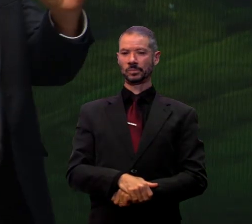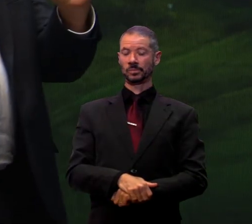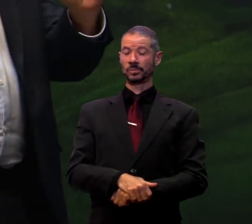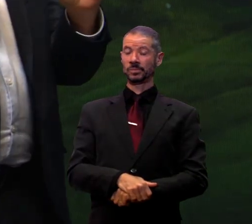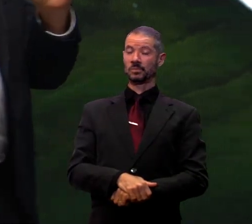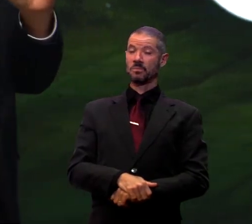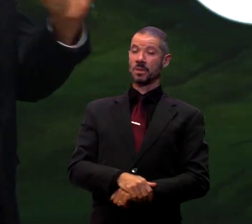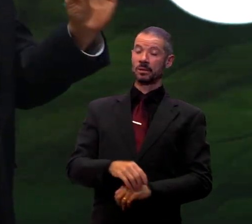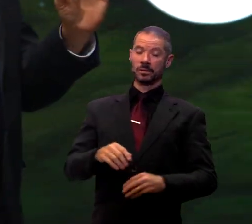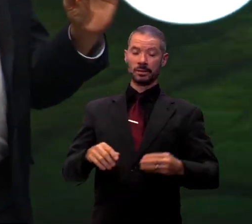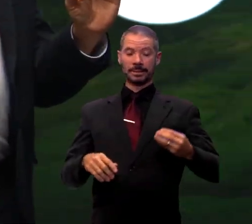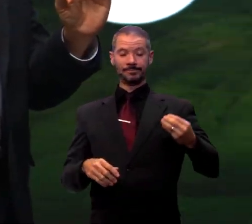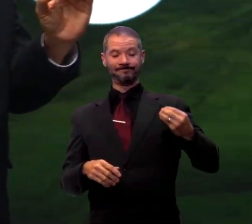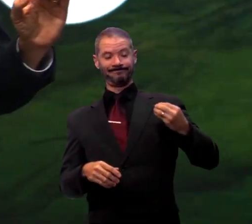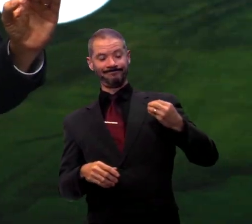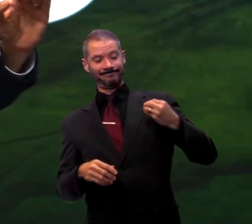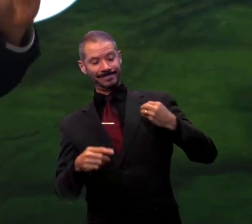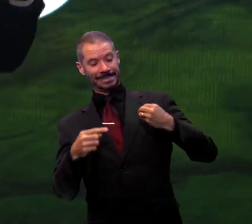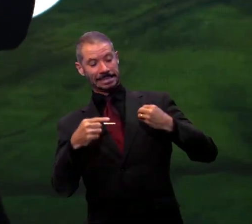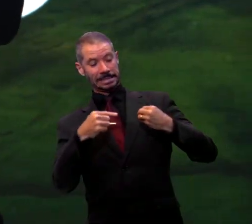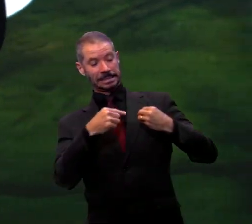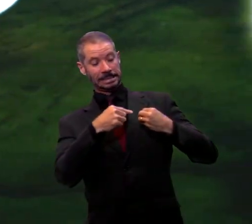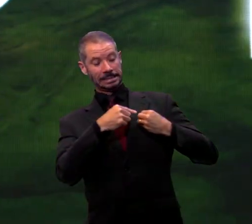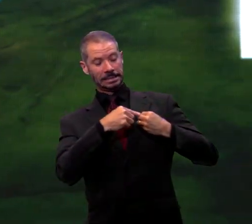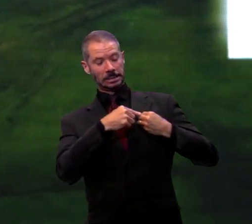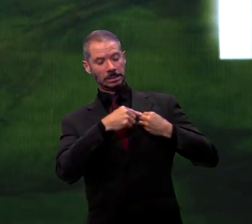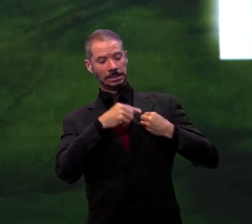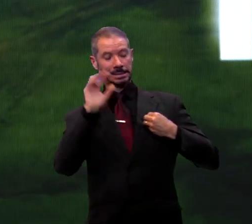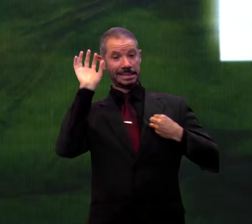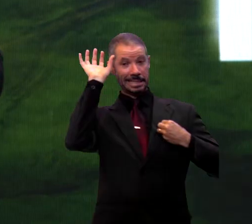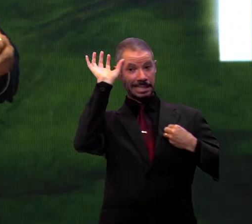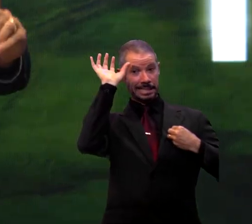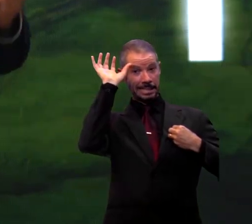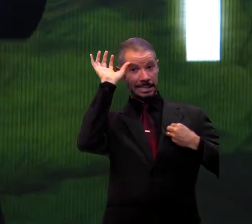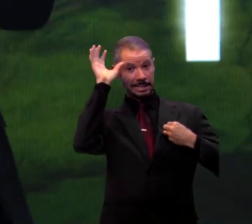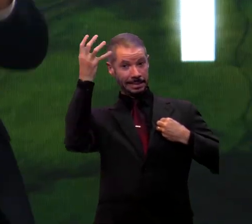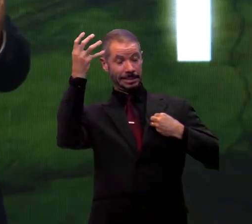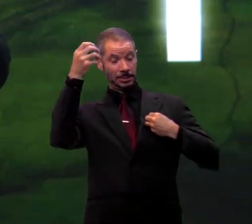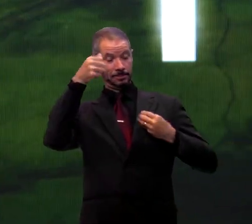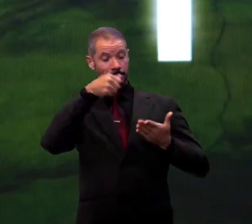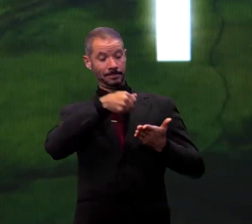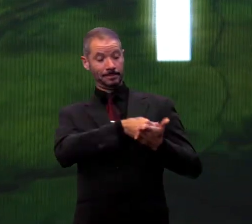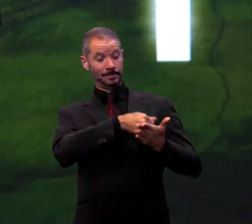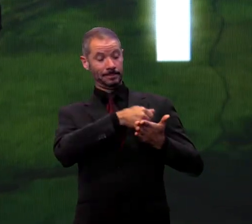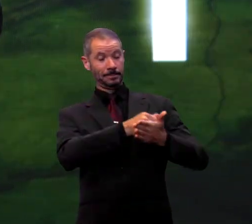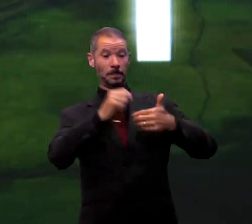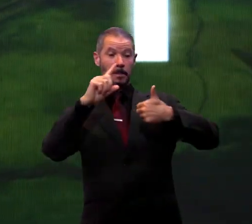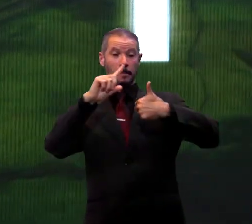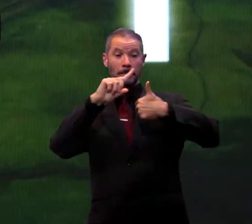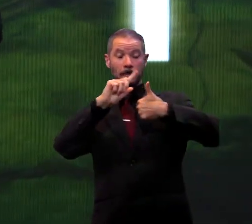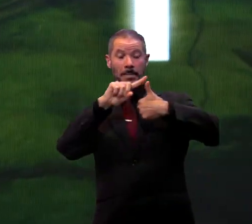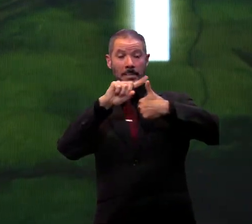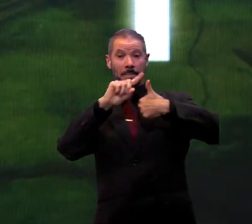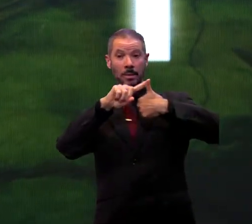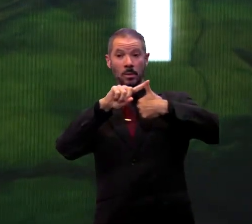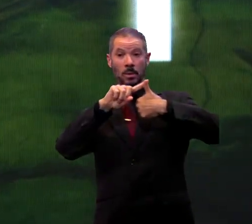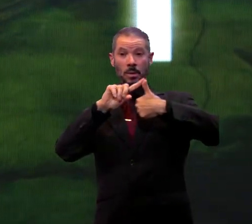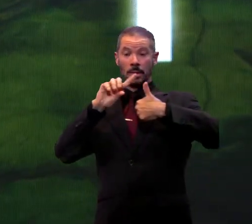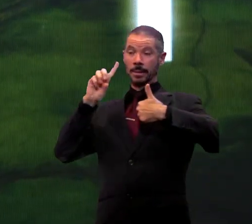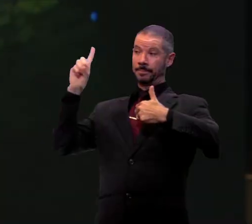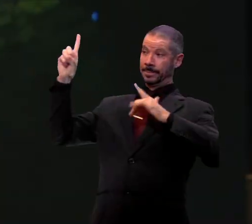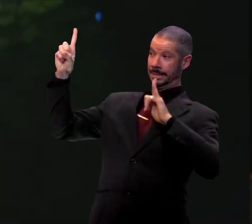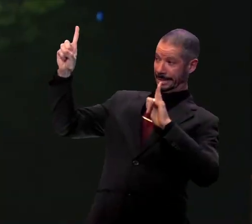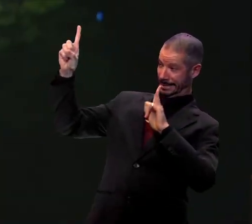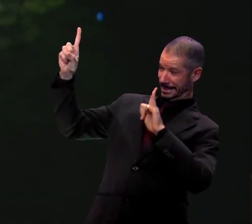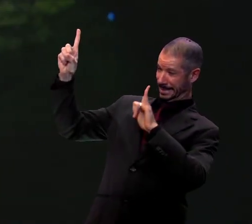Você derrota o pecado da omissão quando você decide, em primeiro lugar, amar ao